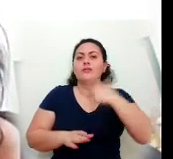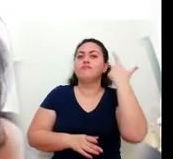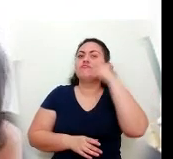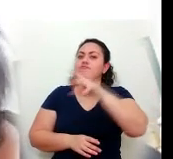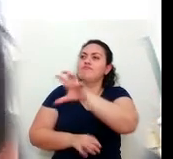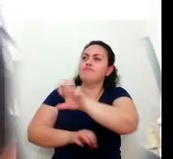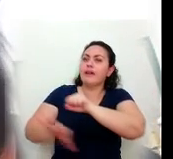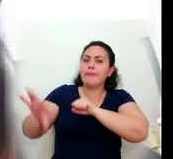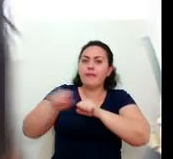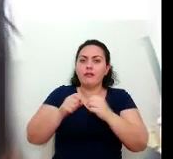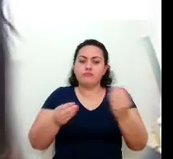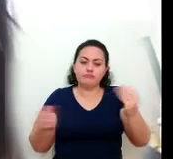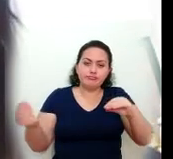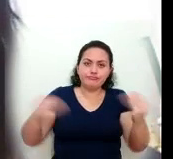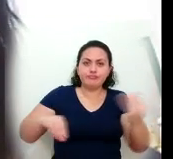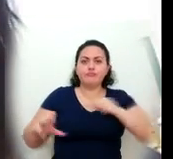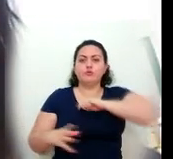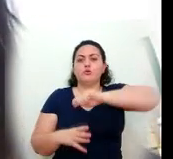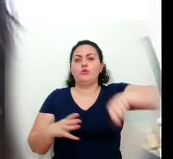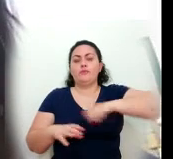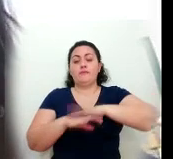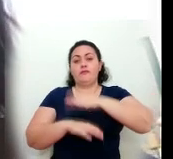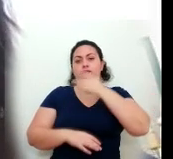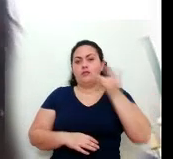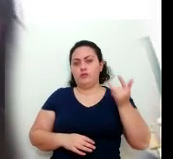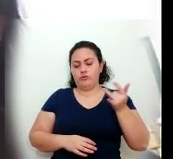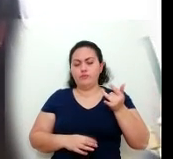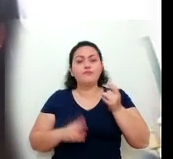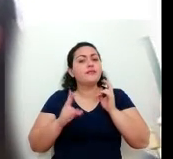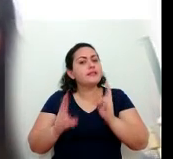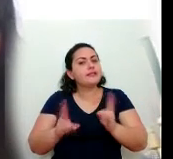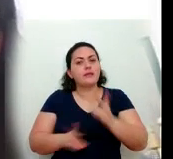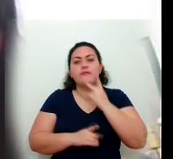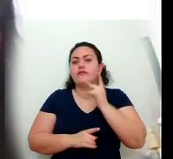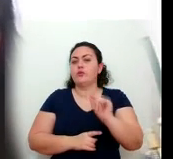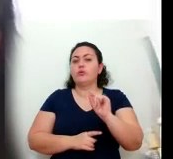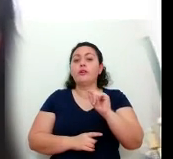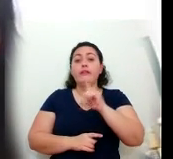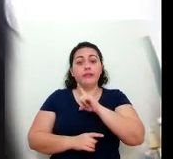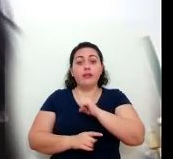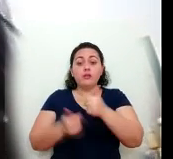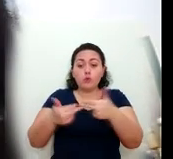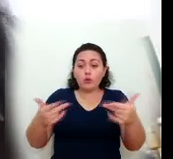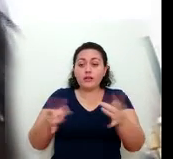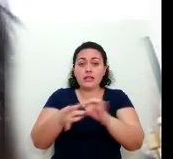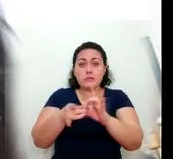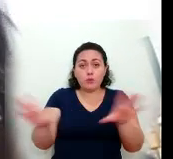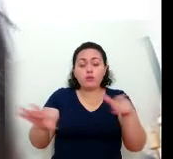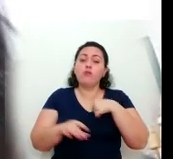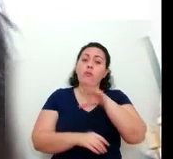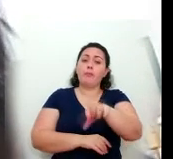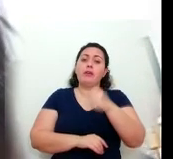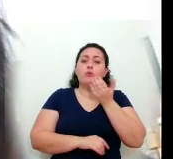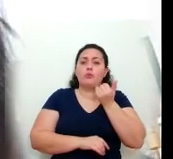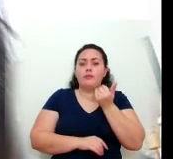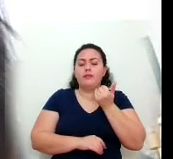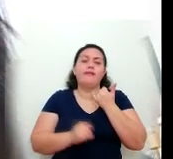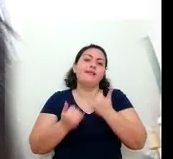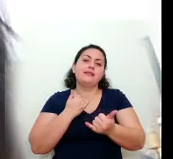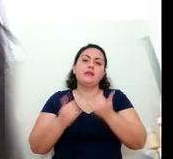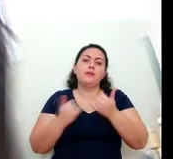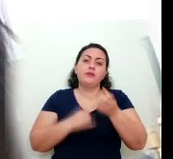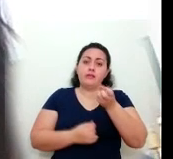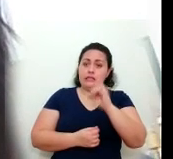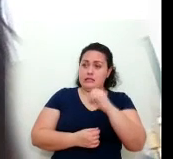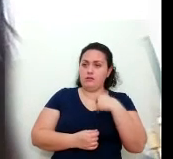para que eu coma essas coisas. A gente sempre fala assim que tu vai comer o que está à tua disposição, né? Então, se eu tenho